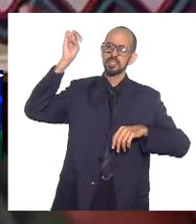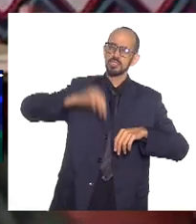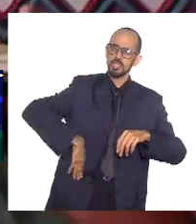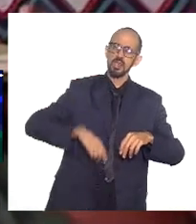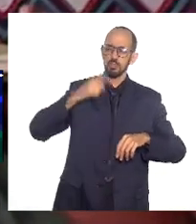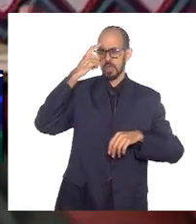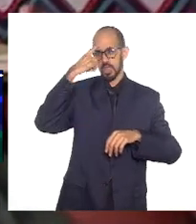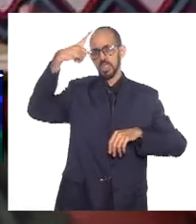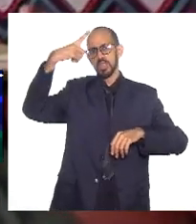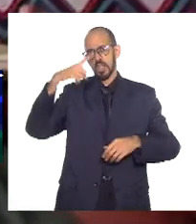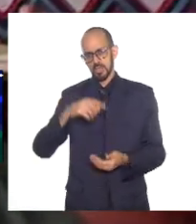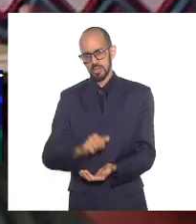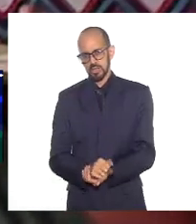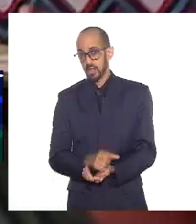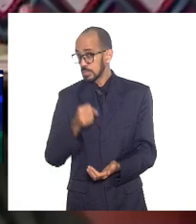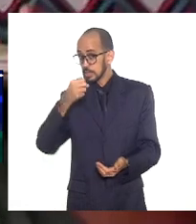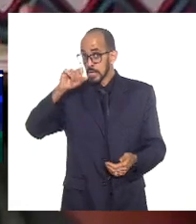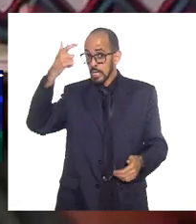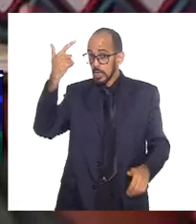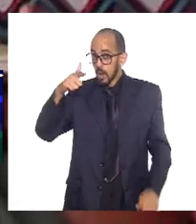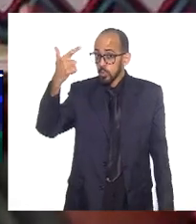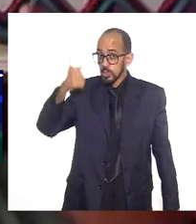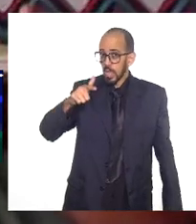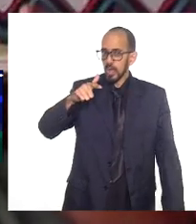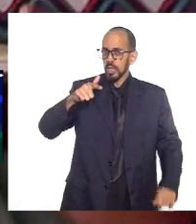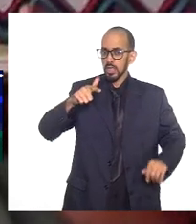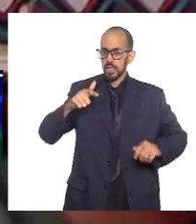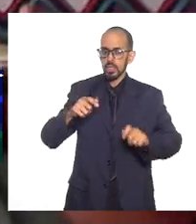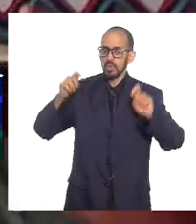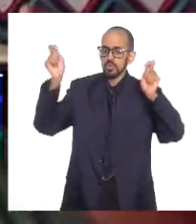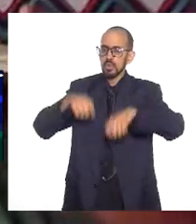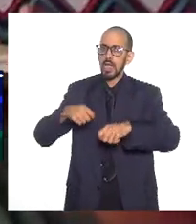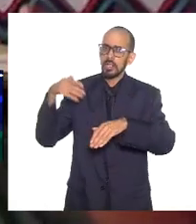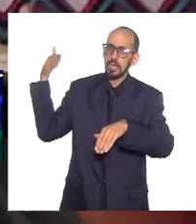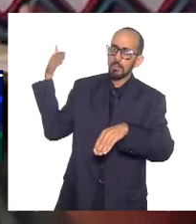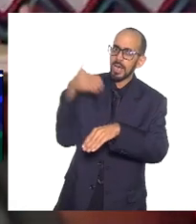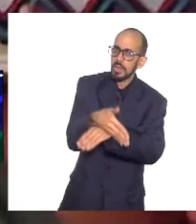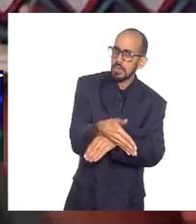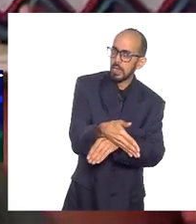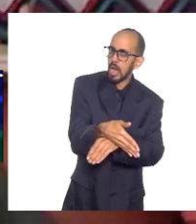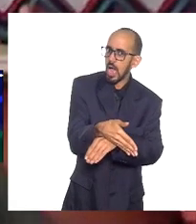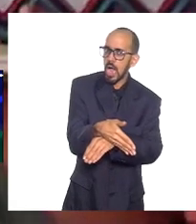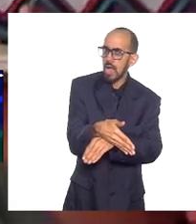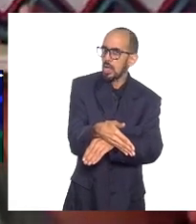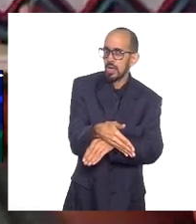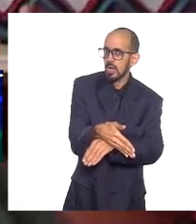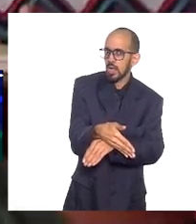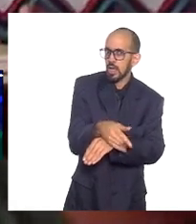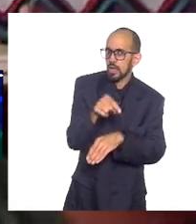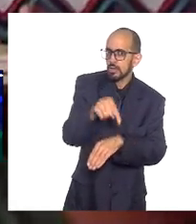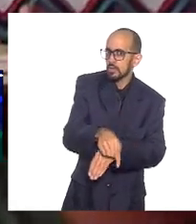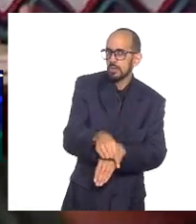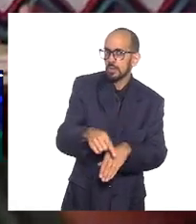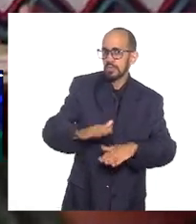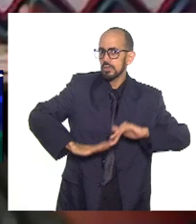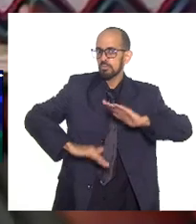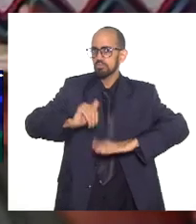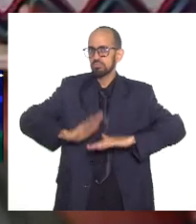ideologia. Se não tivessem, não haveriam ingressado e não teriam ingressado na carreira